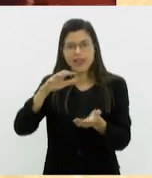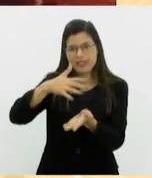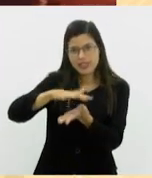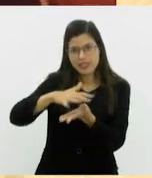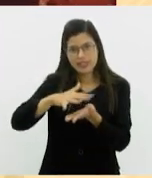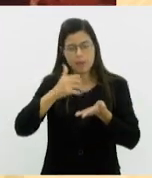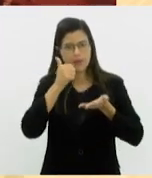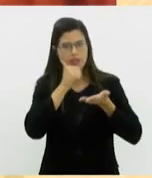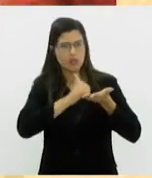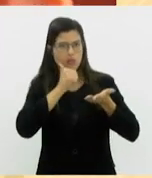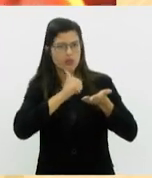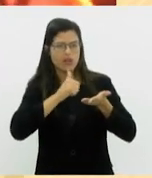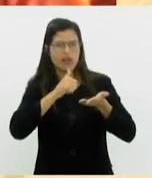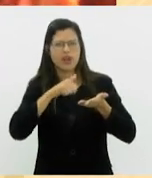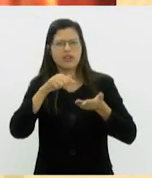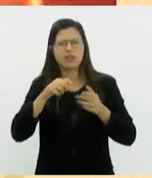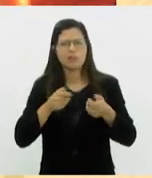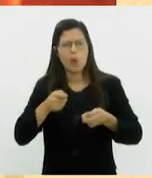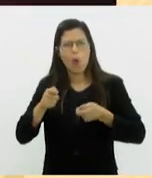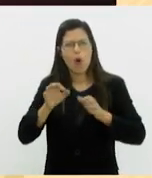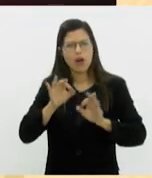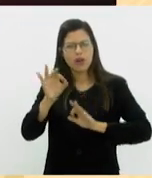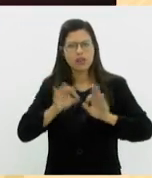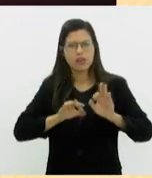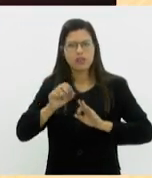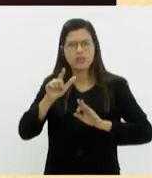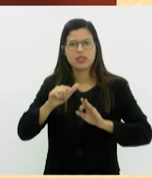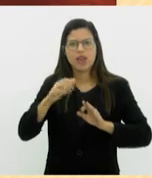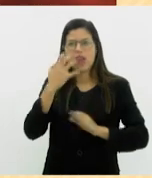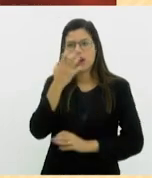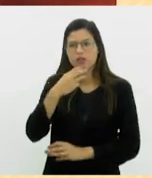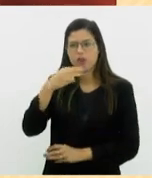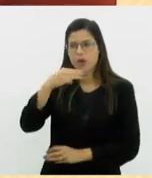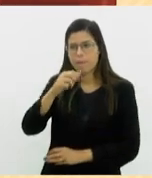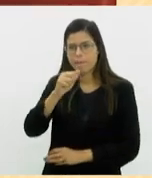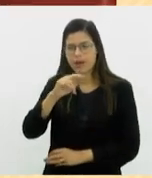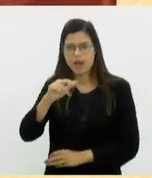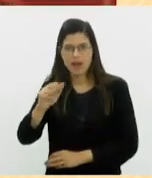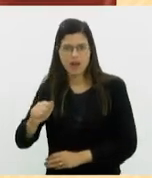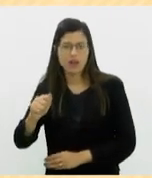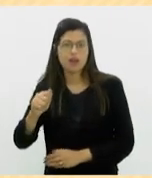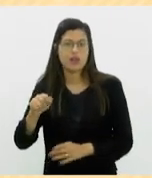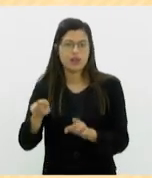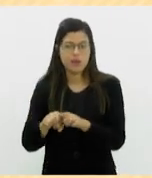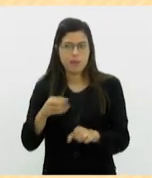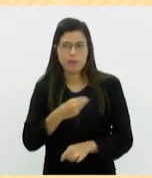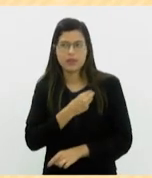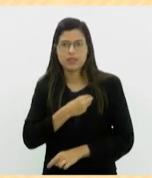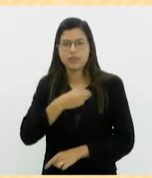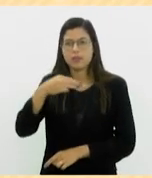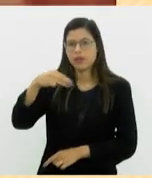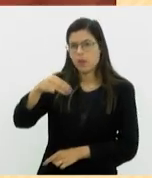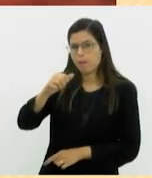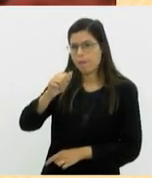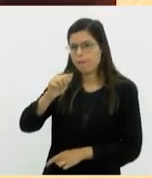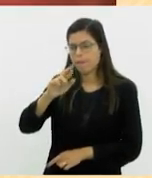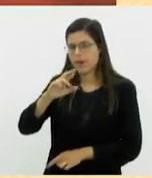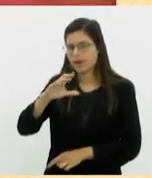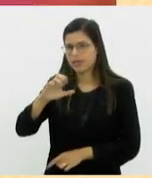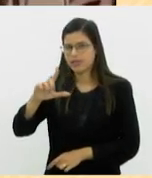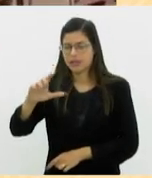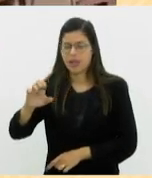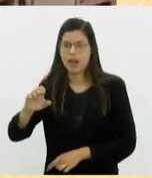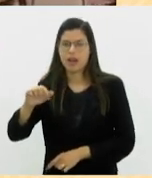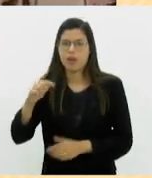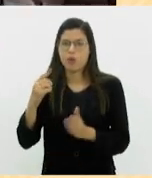Mulheres. E quem comanda a apresentação é a cantora Marizélia, com participação especial de Marcele Mota. O encontro está